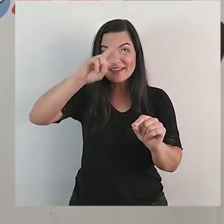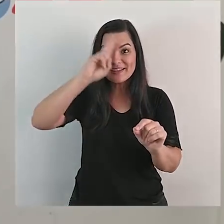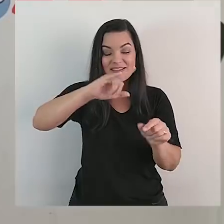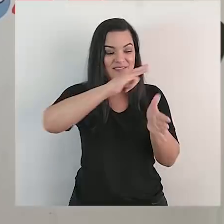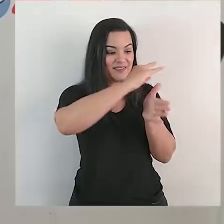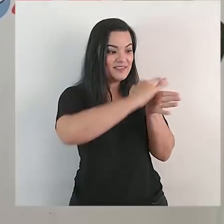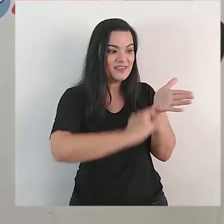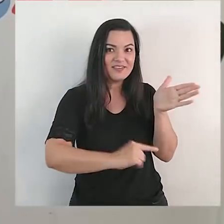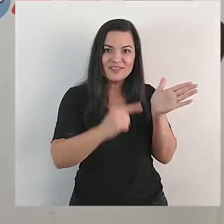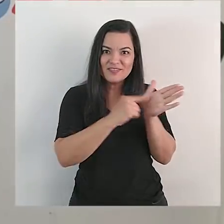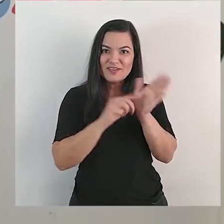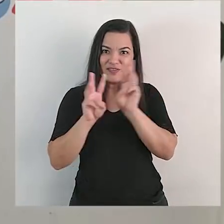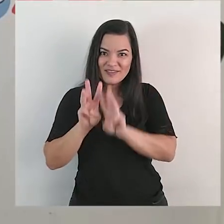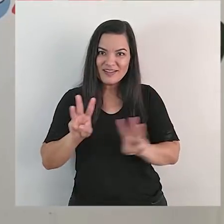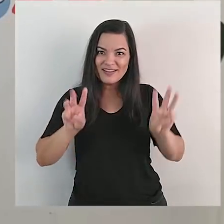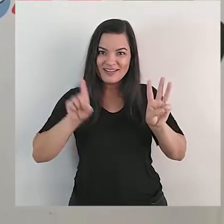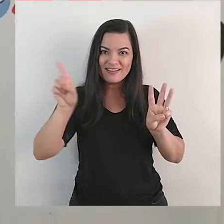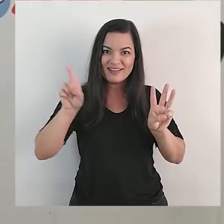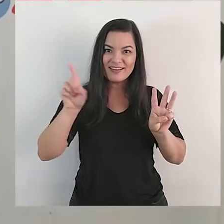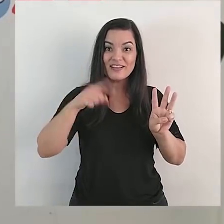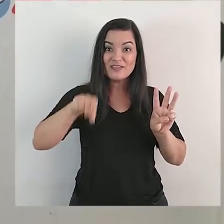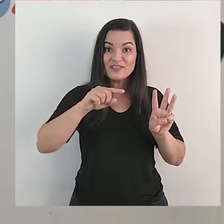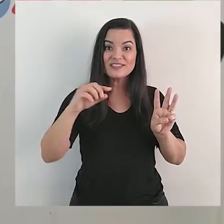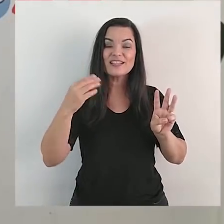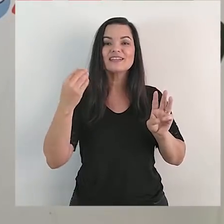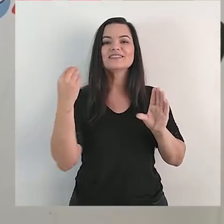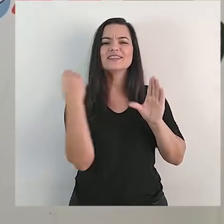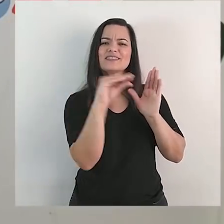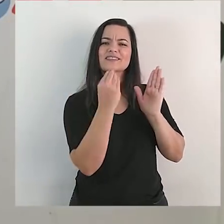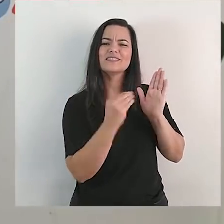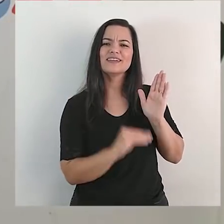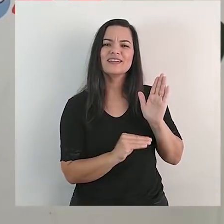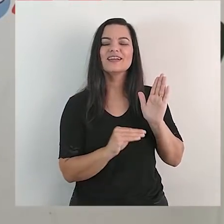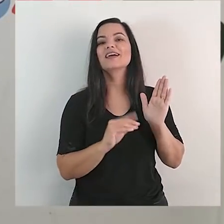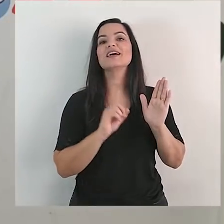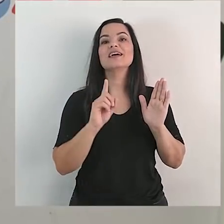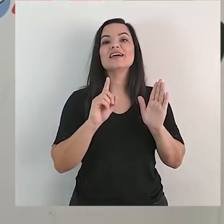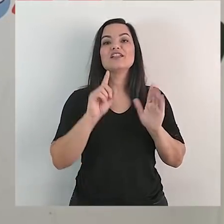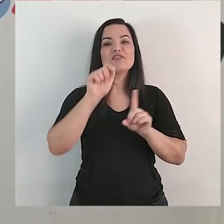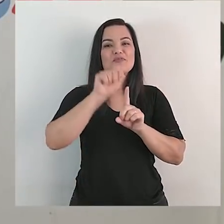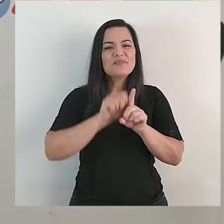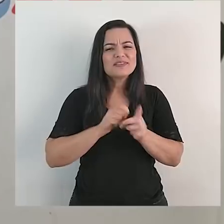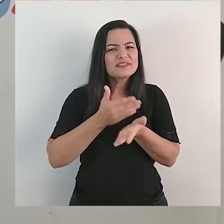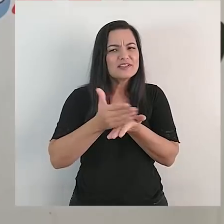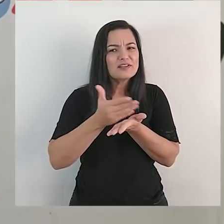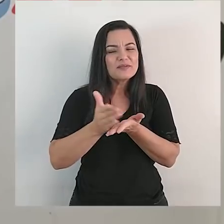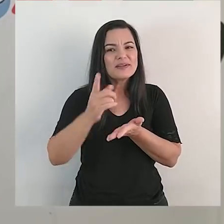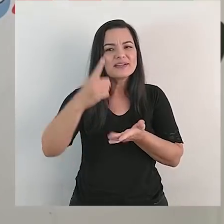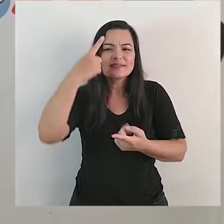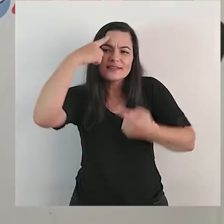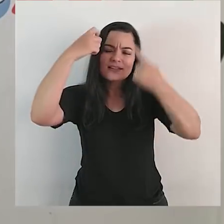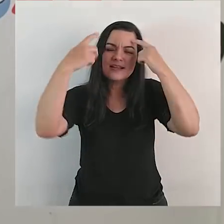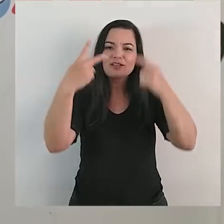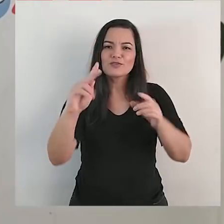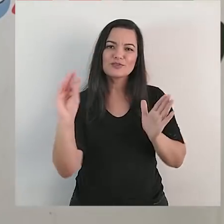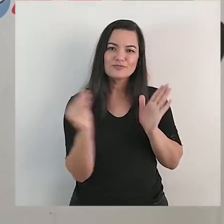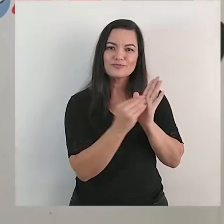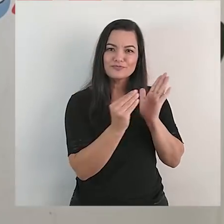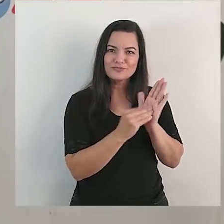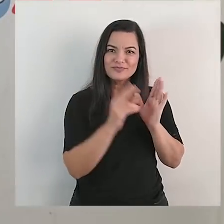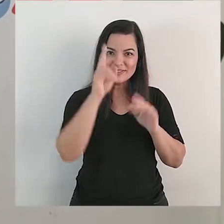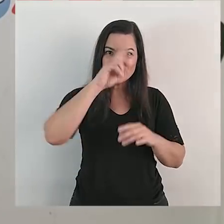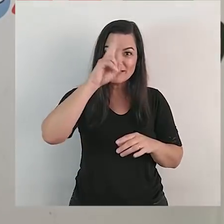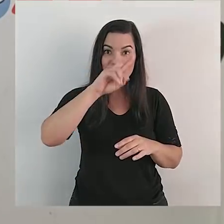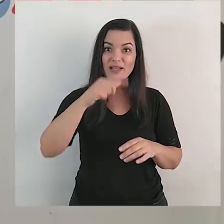do nosso formulário, aquele que vocês preencheram lá no começo do mês com as hipóteses de vocês.